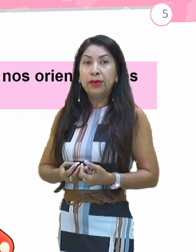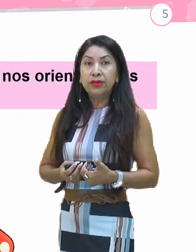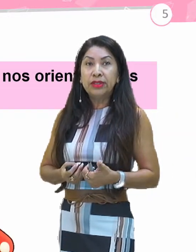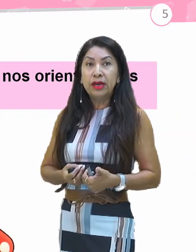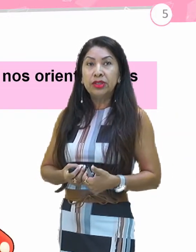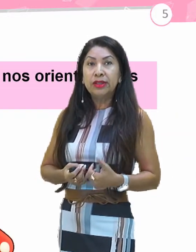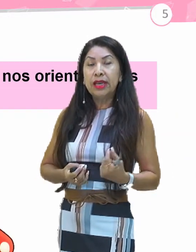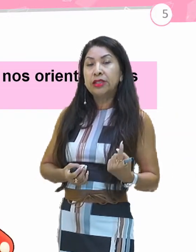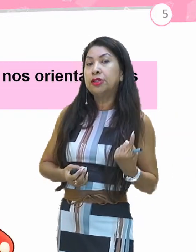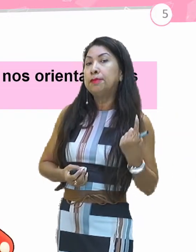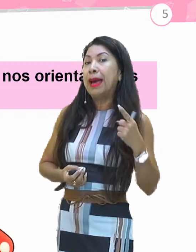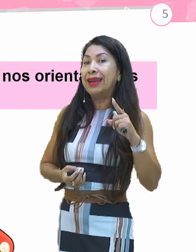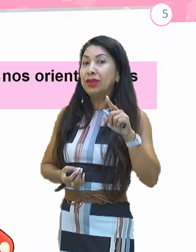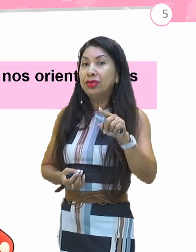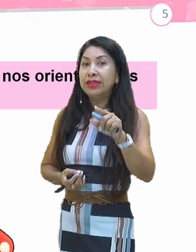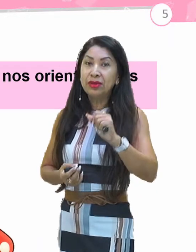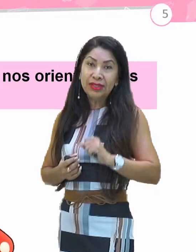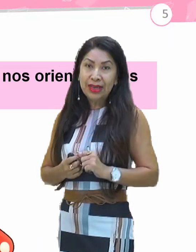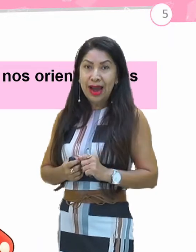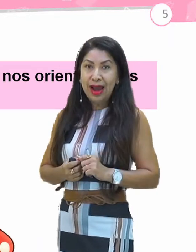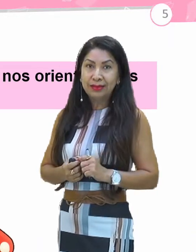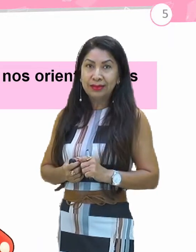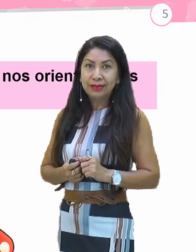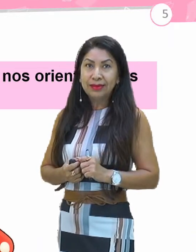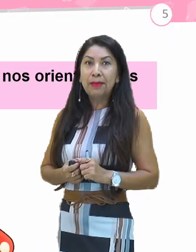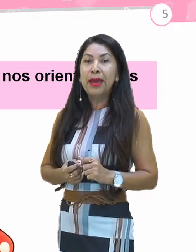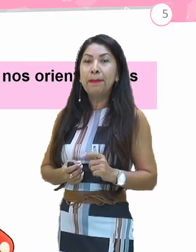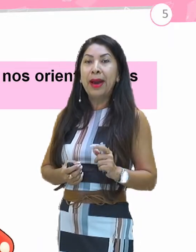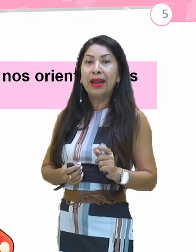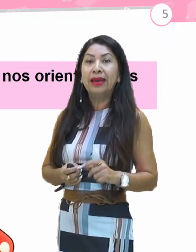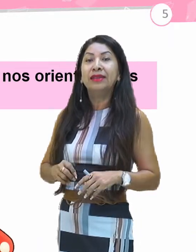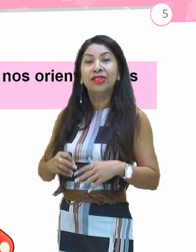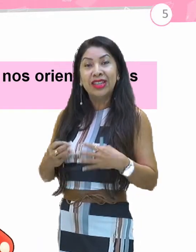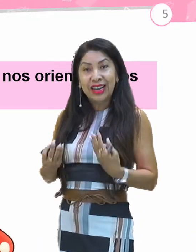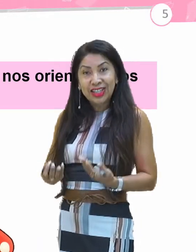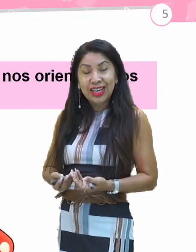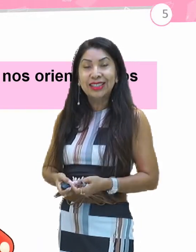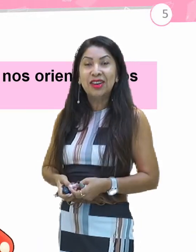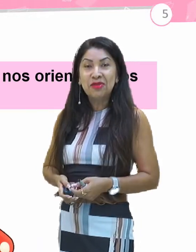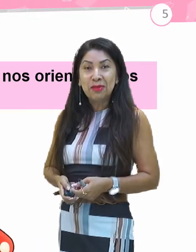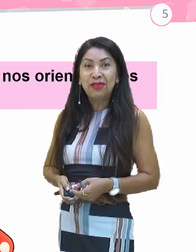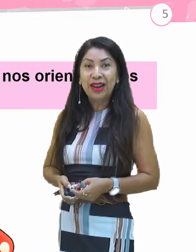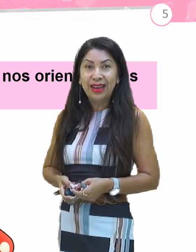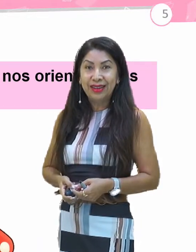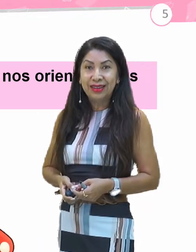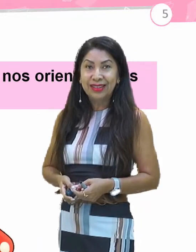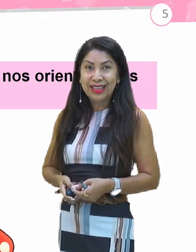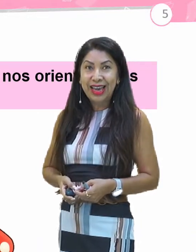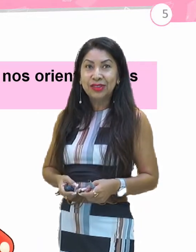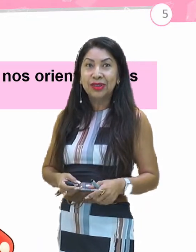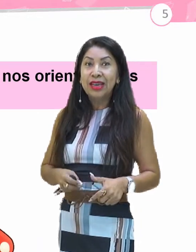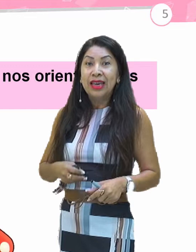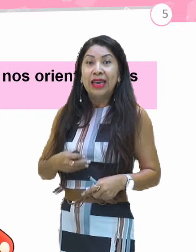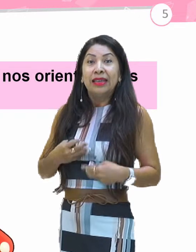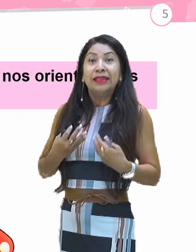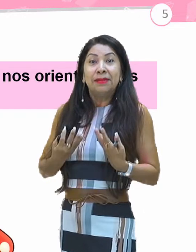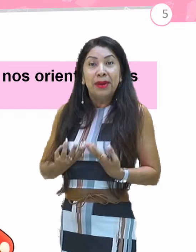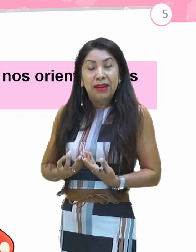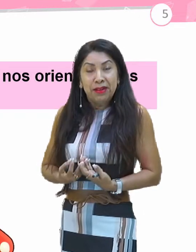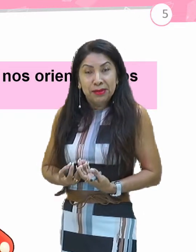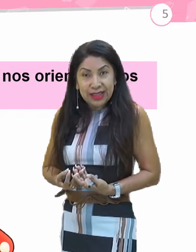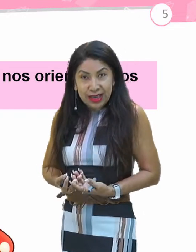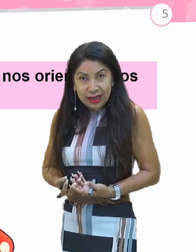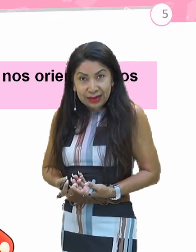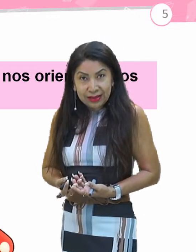a produção de textos para nos aconselhar, também para nos dar indicação, como eu falei, certo?